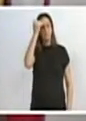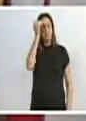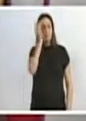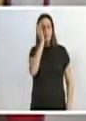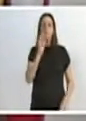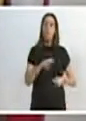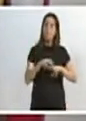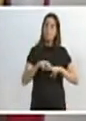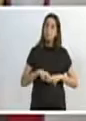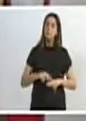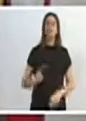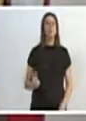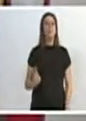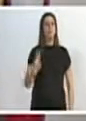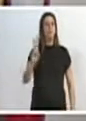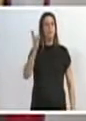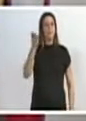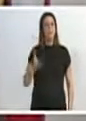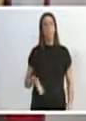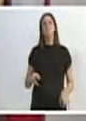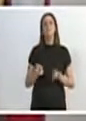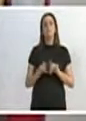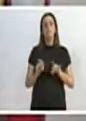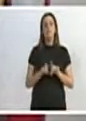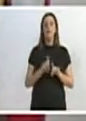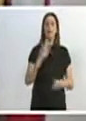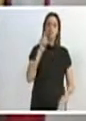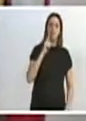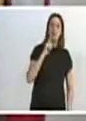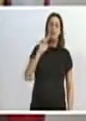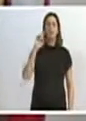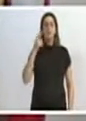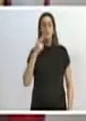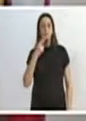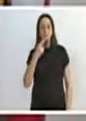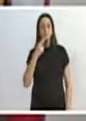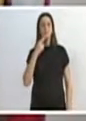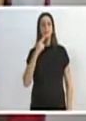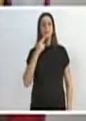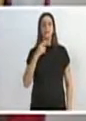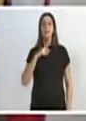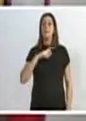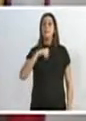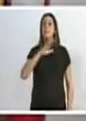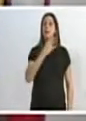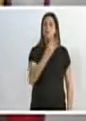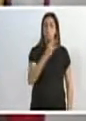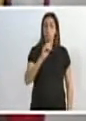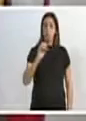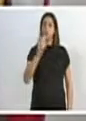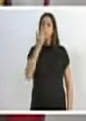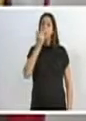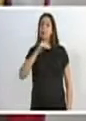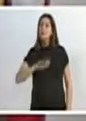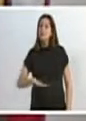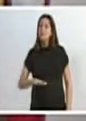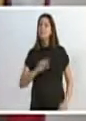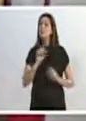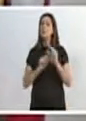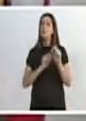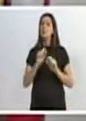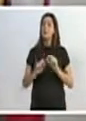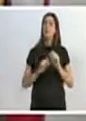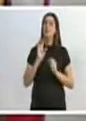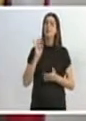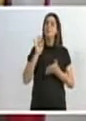isso que eu reconheço a Vossa Excelência, a professora Gisele, mas mais do que isso, são mais de 400 crianças, realmente foi o abraço ao